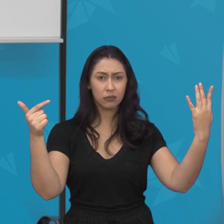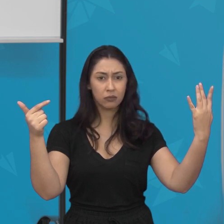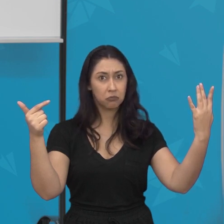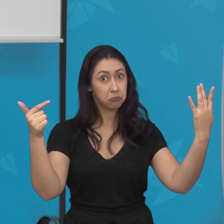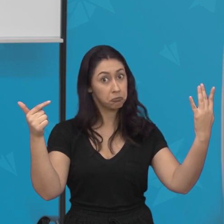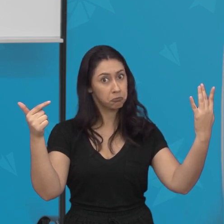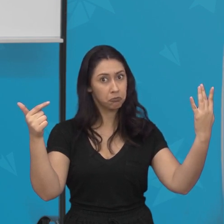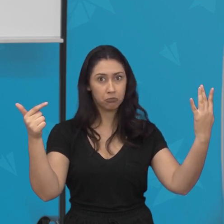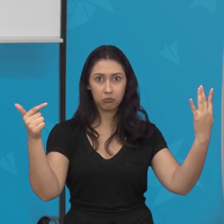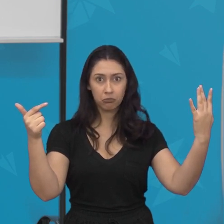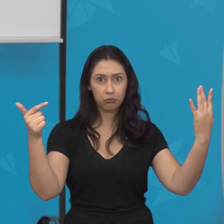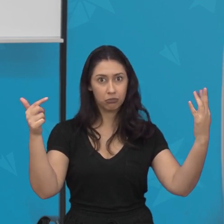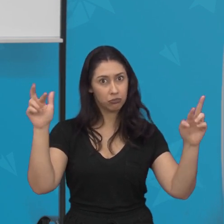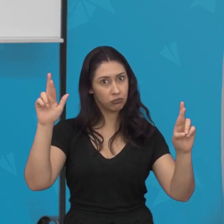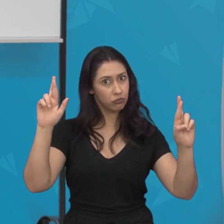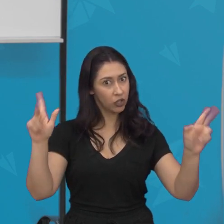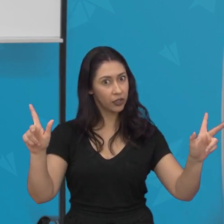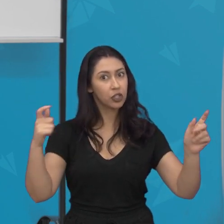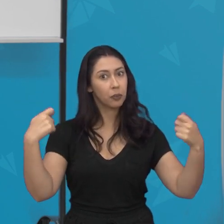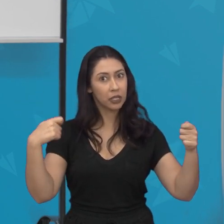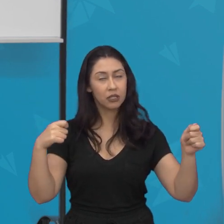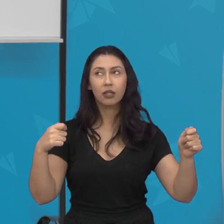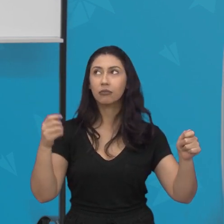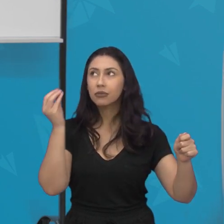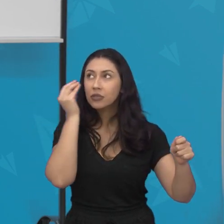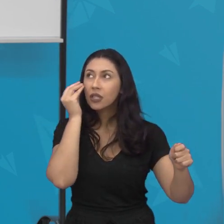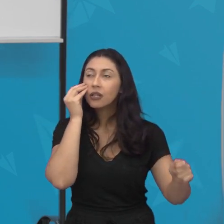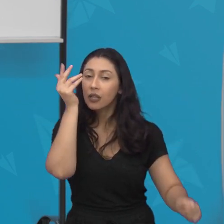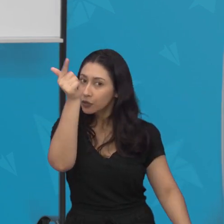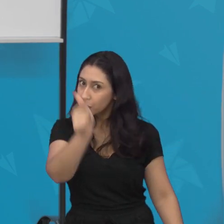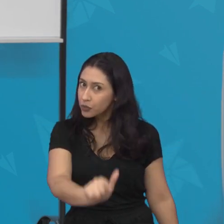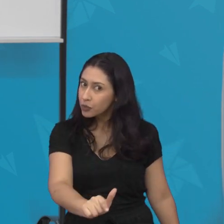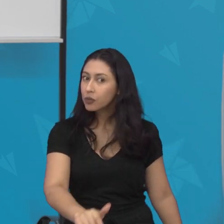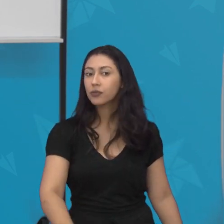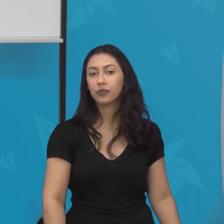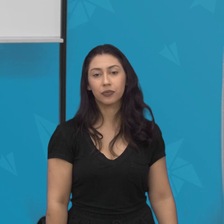bater. Então é um caso que a gente acerta de primeira, por exemplo.